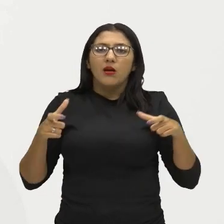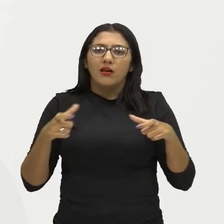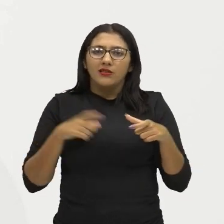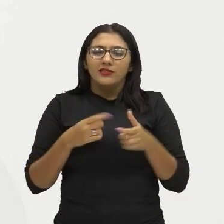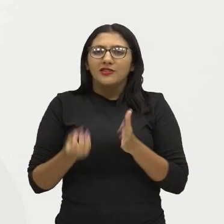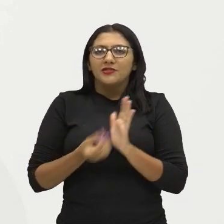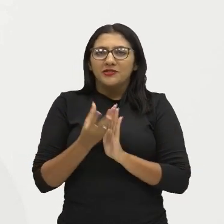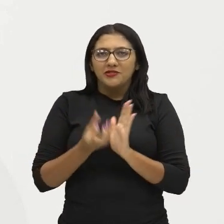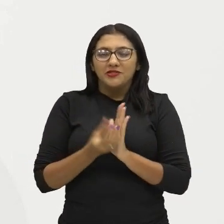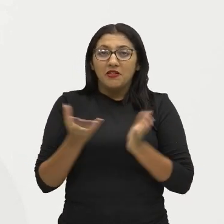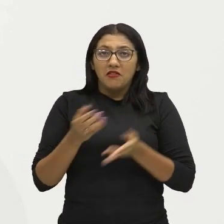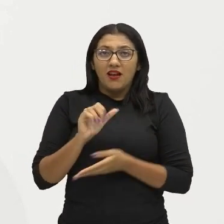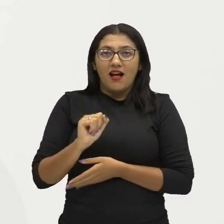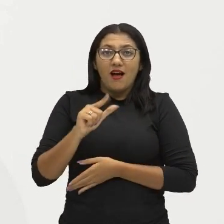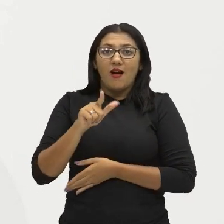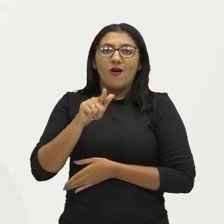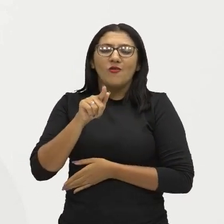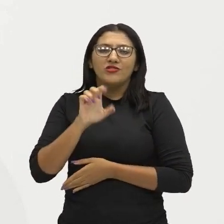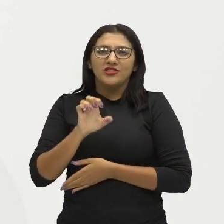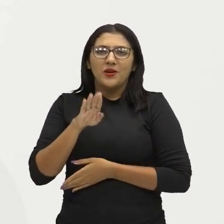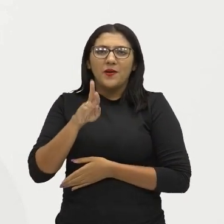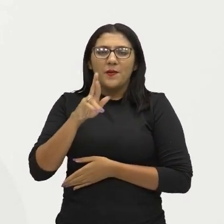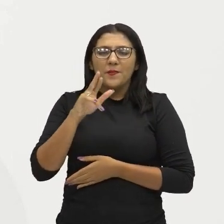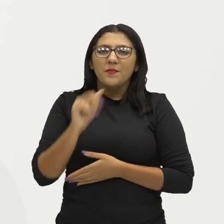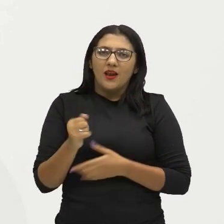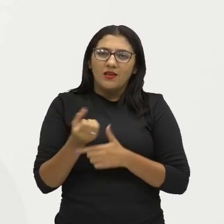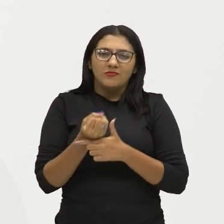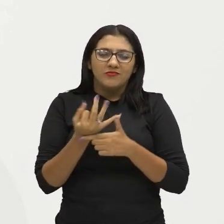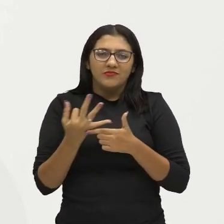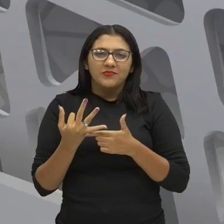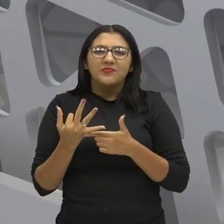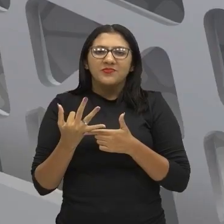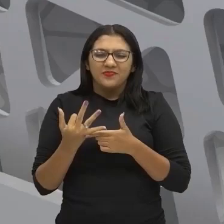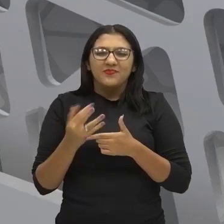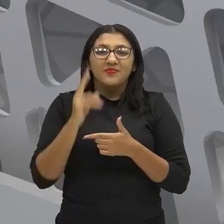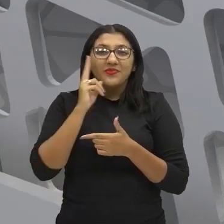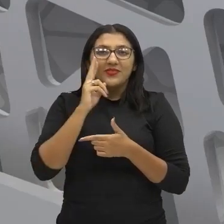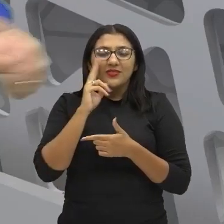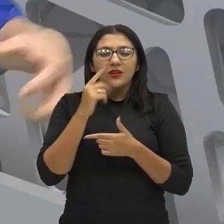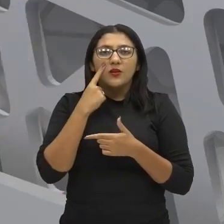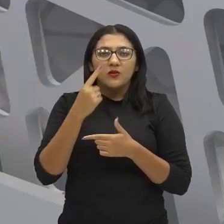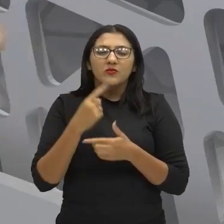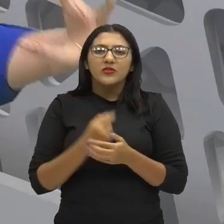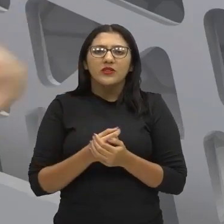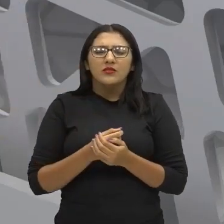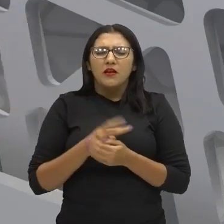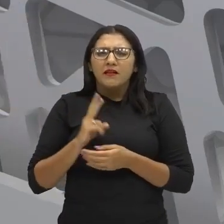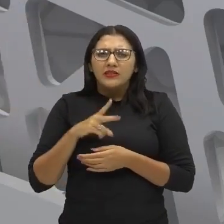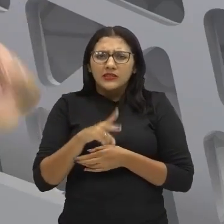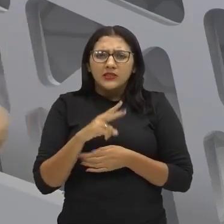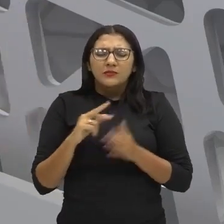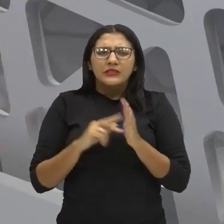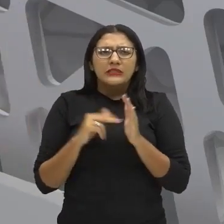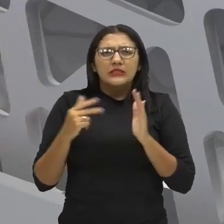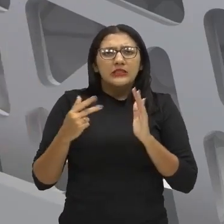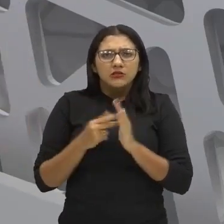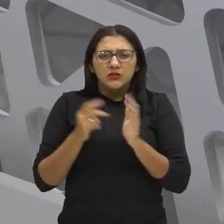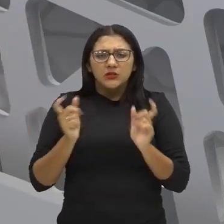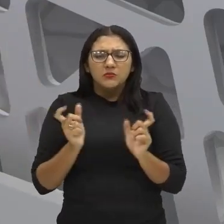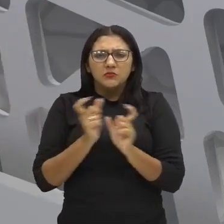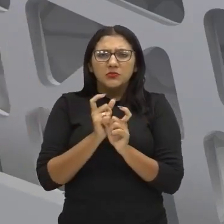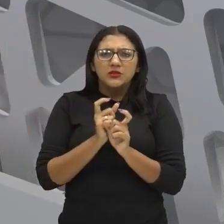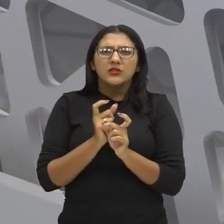à álgebra. Então, perceberam só? Eu fiquei falando o tempo todo nessa questão do que era transcrição,